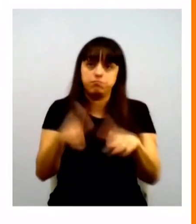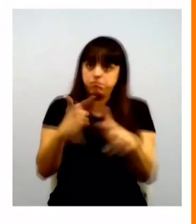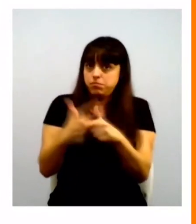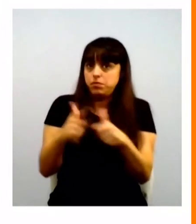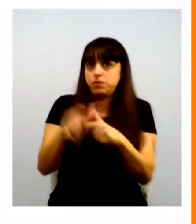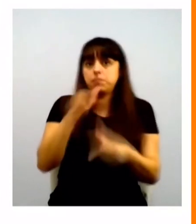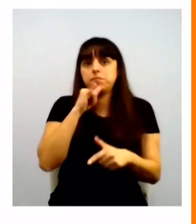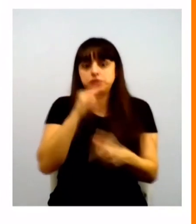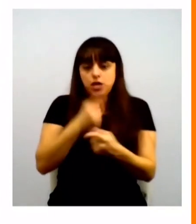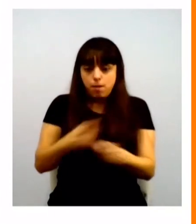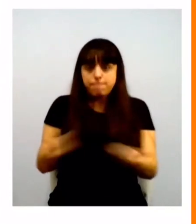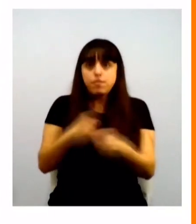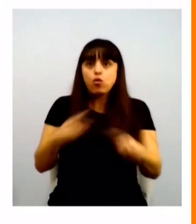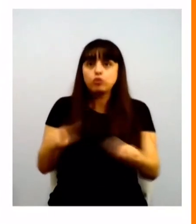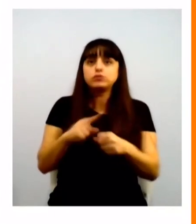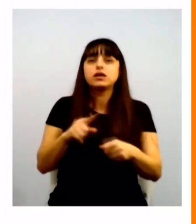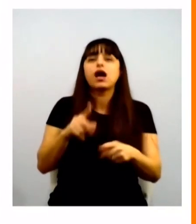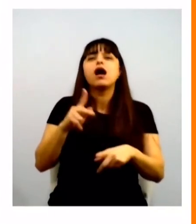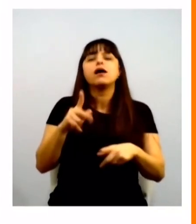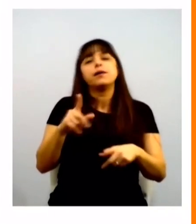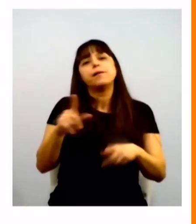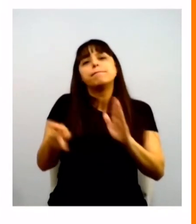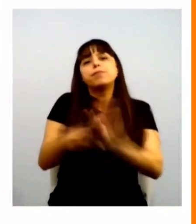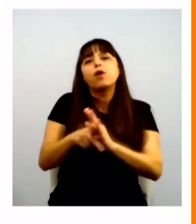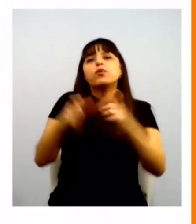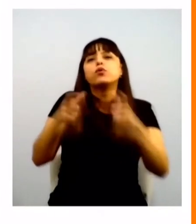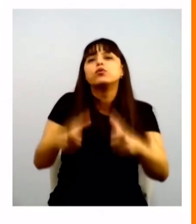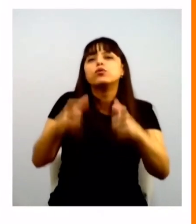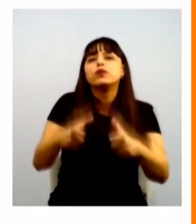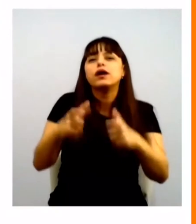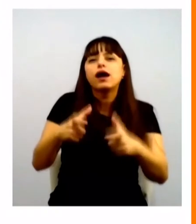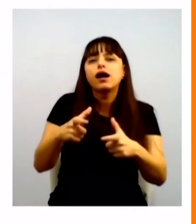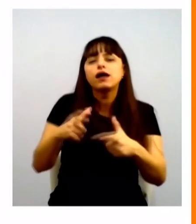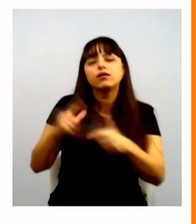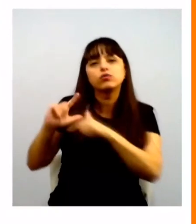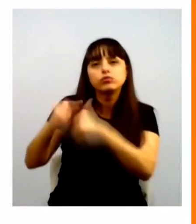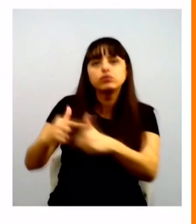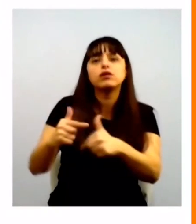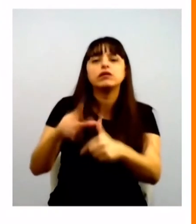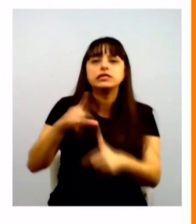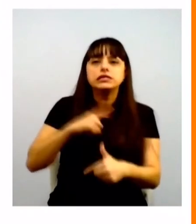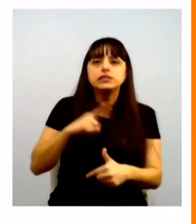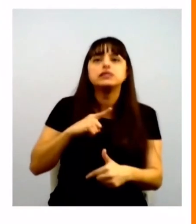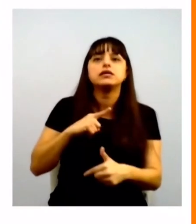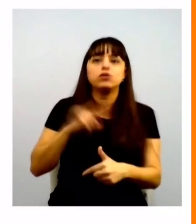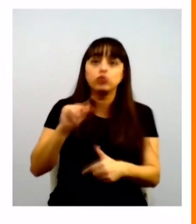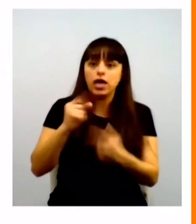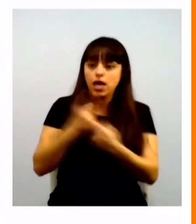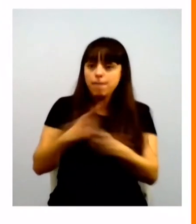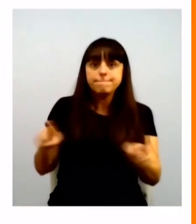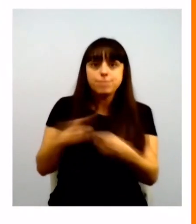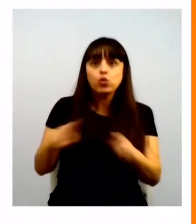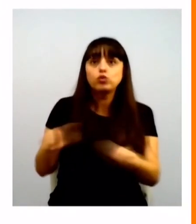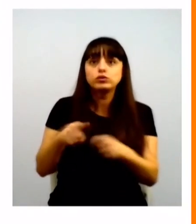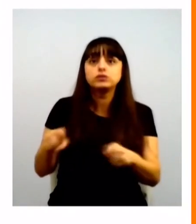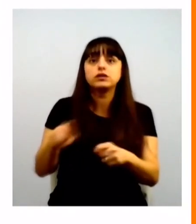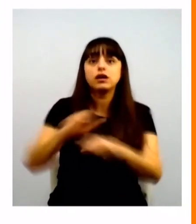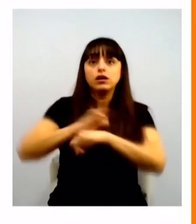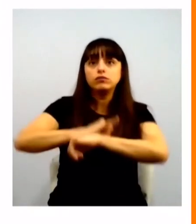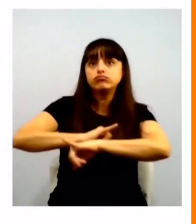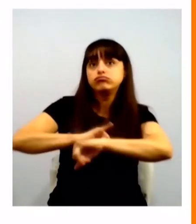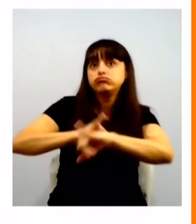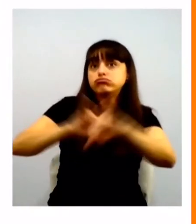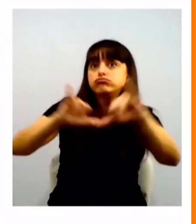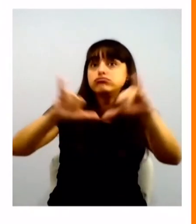de uma região que conseguem que a música seja apreciada por